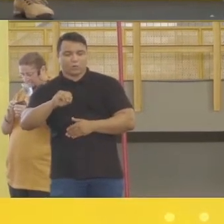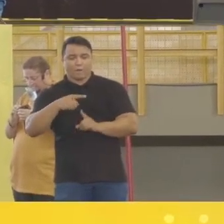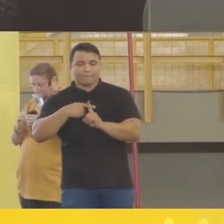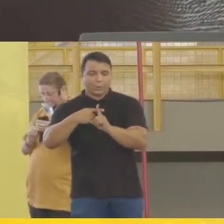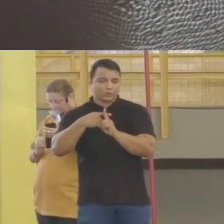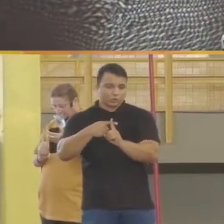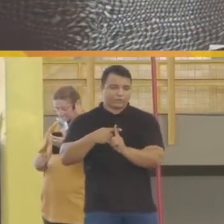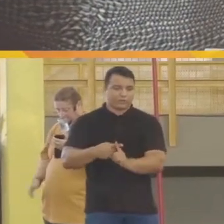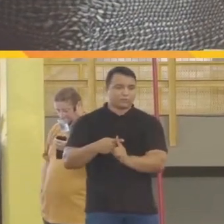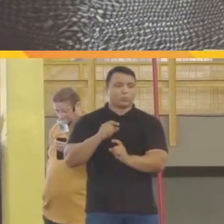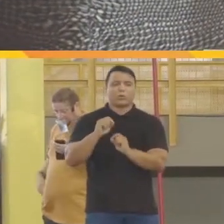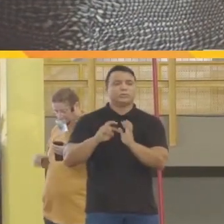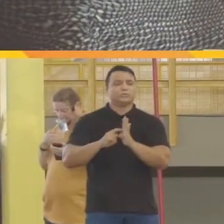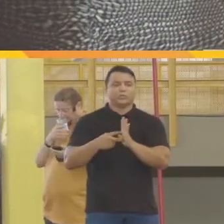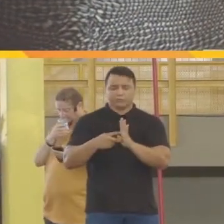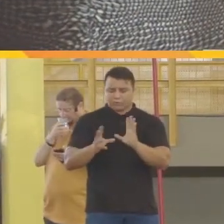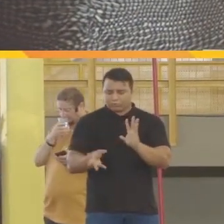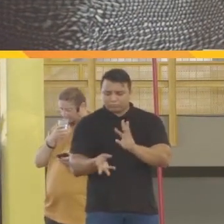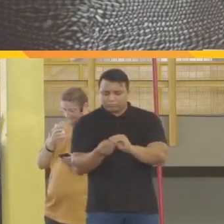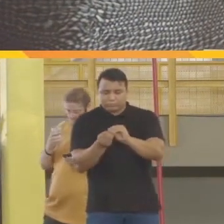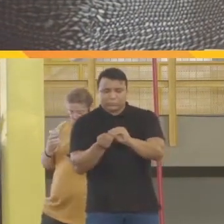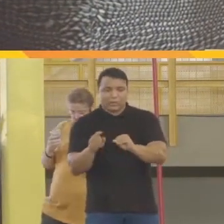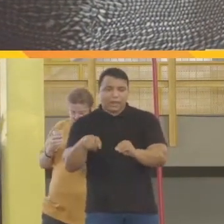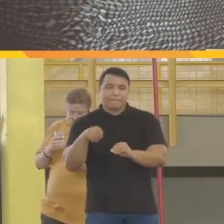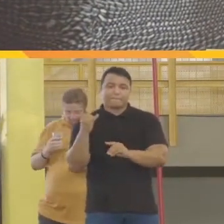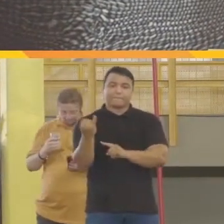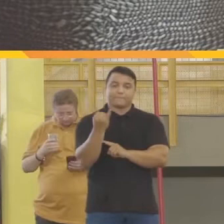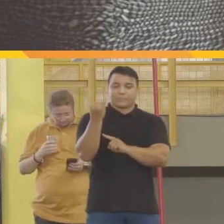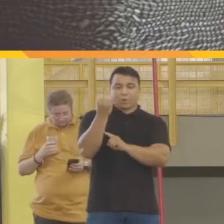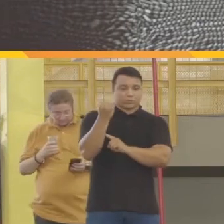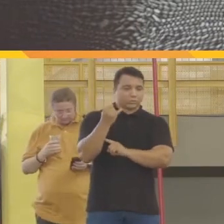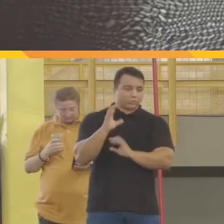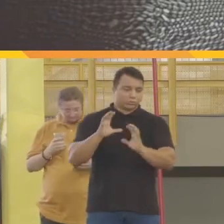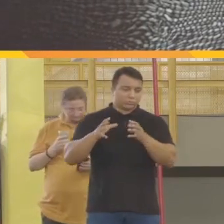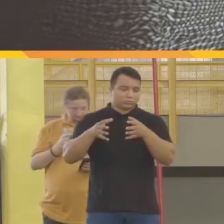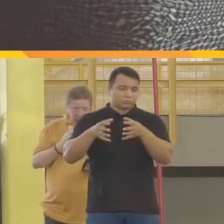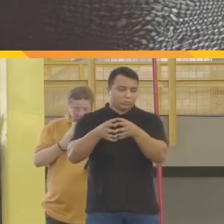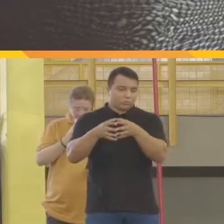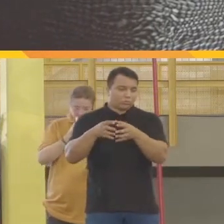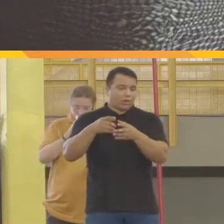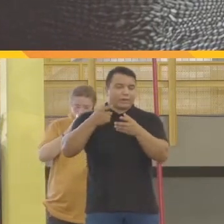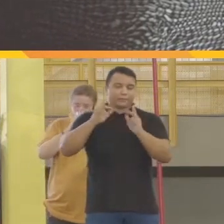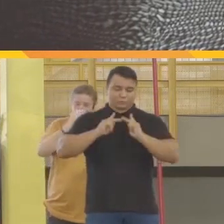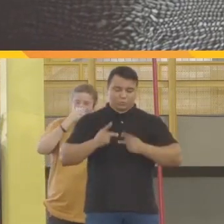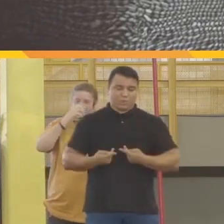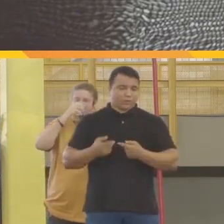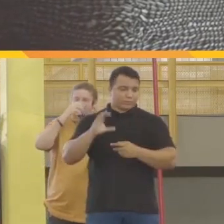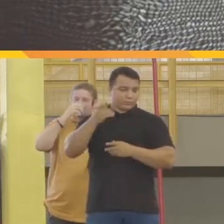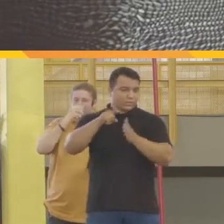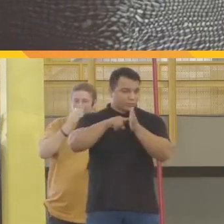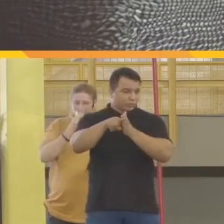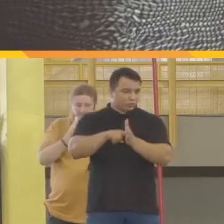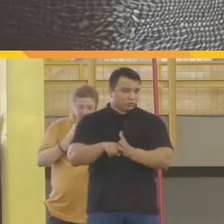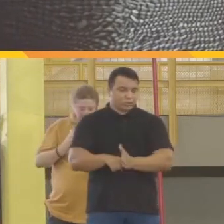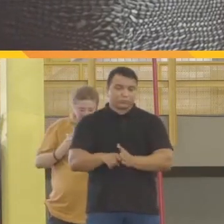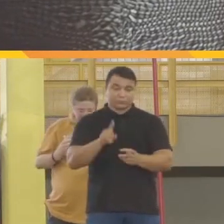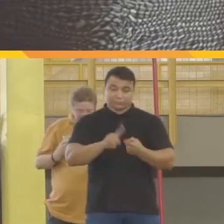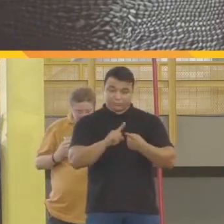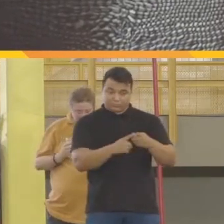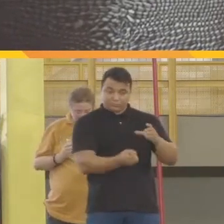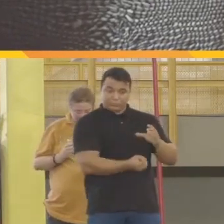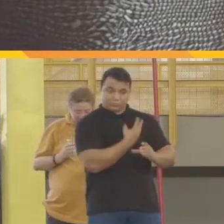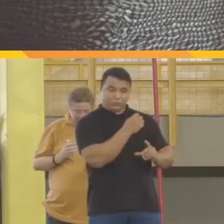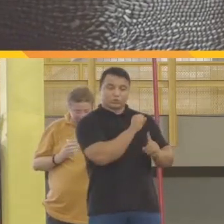se transformando numa das mais importantes correntes dentro das ciências humanas. E ele fundou também